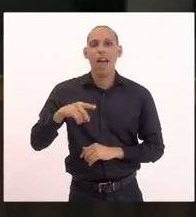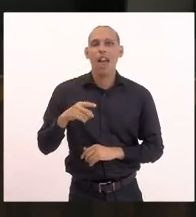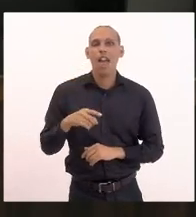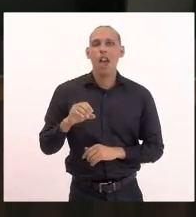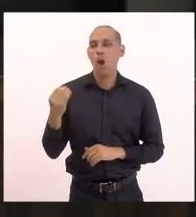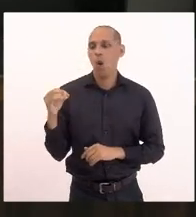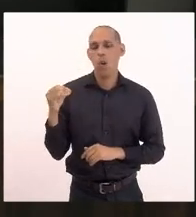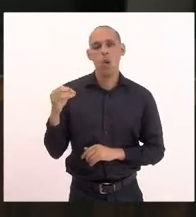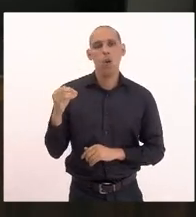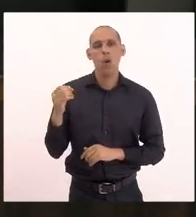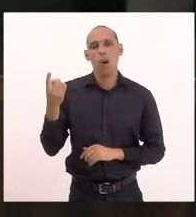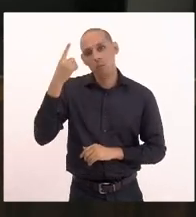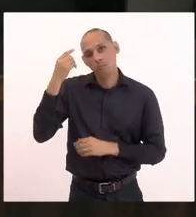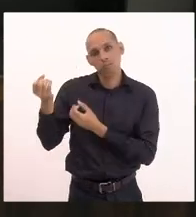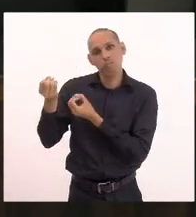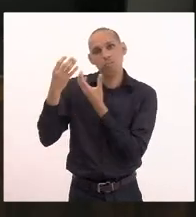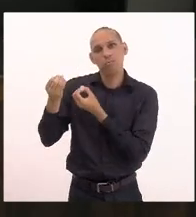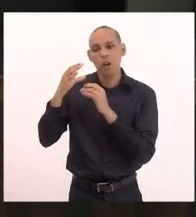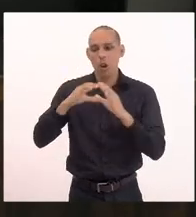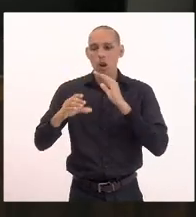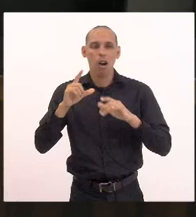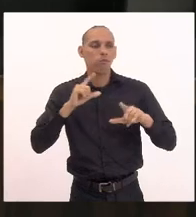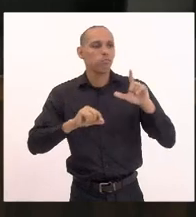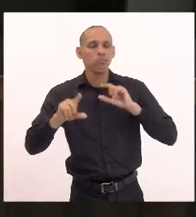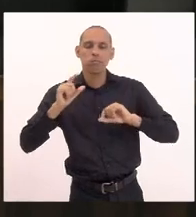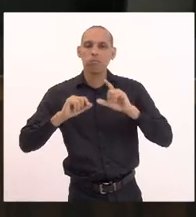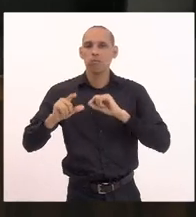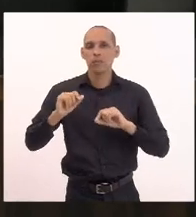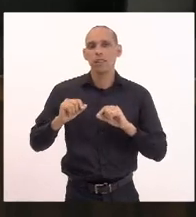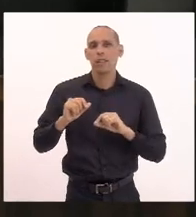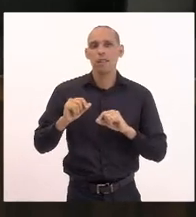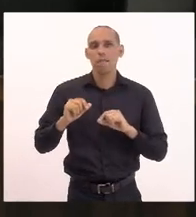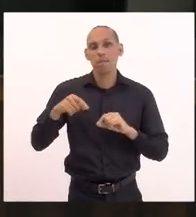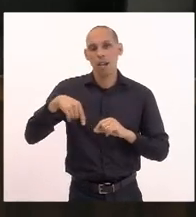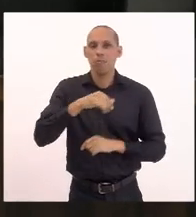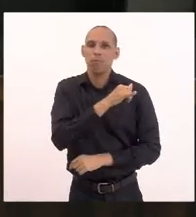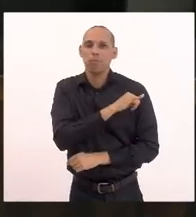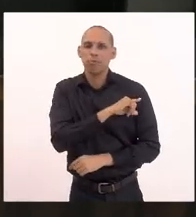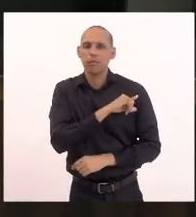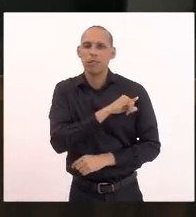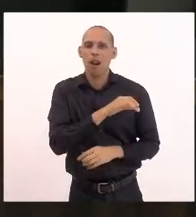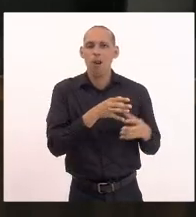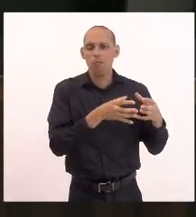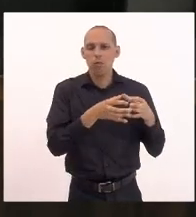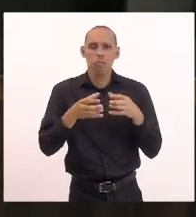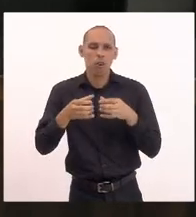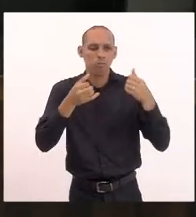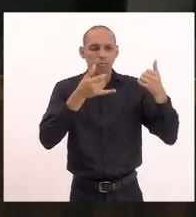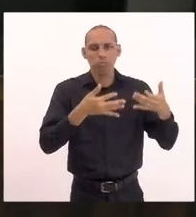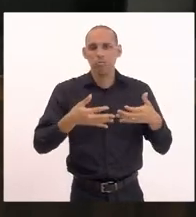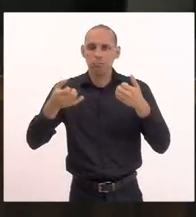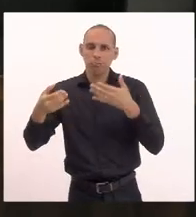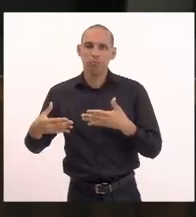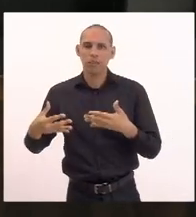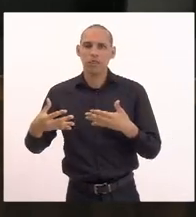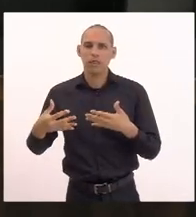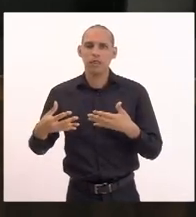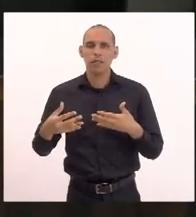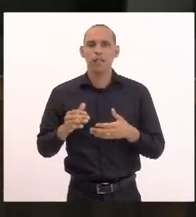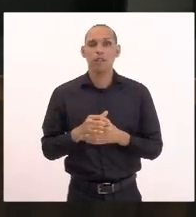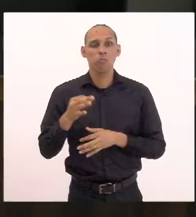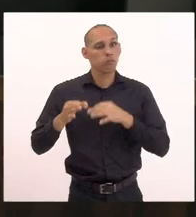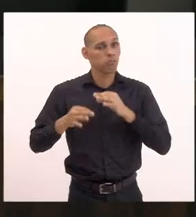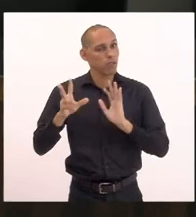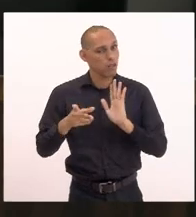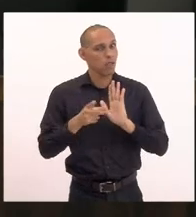conscientização da comunicação alternativa no âmbito do Estado do Rio de Janeiro. Parecer das comissões de Constituição e Justiça pela juridicidade com